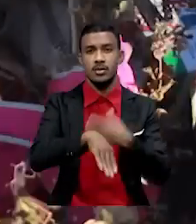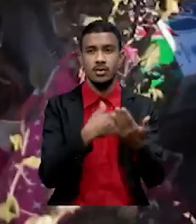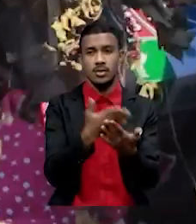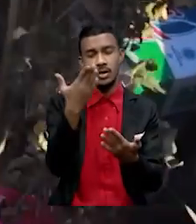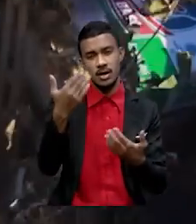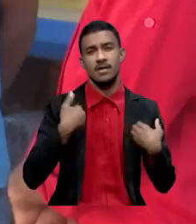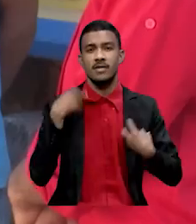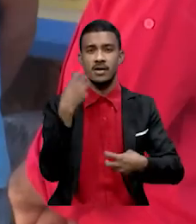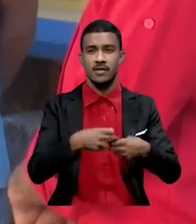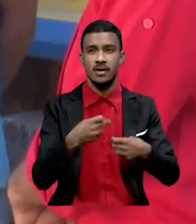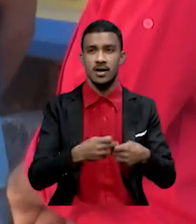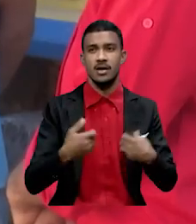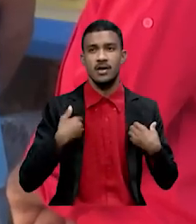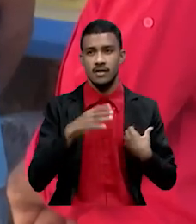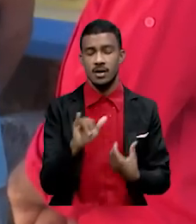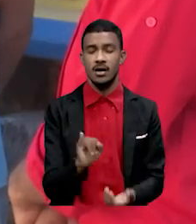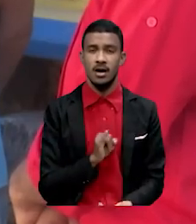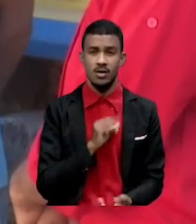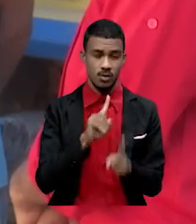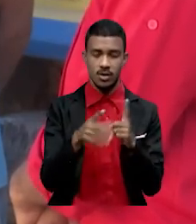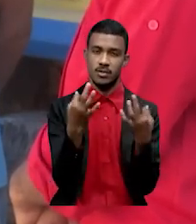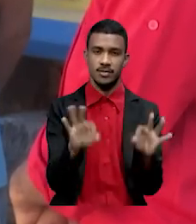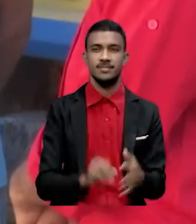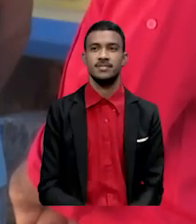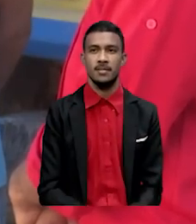ia au mas di kula di na fati ne mas oi au kolia